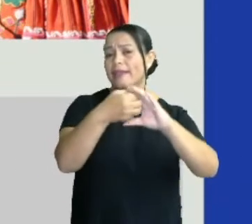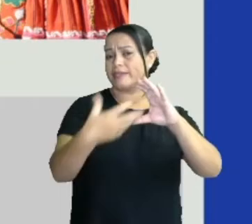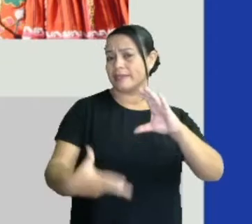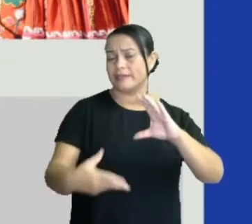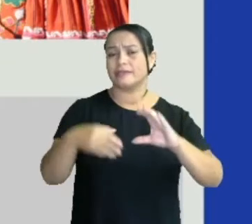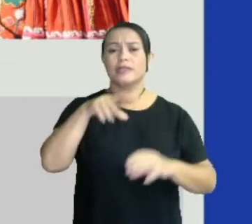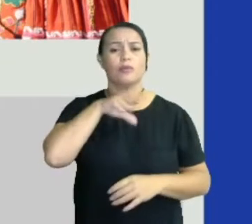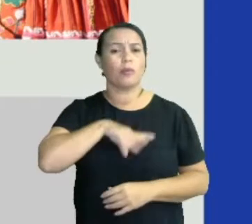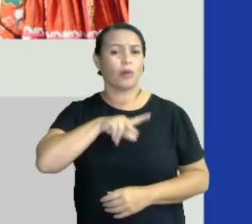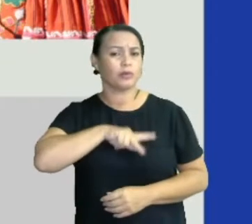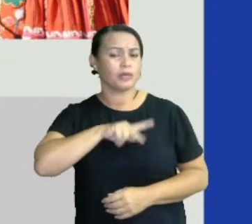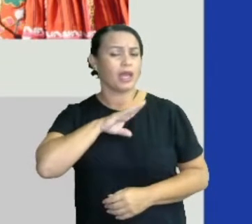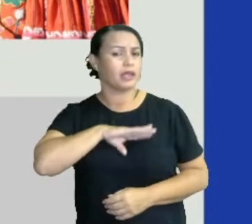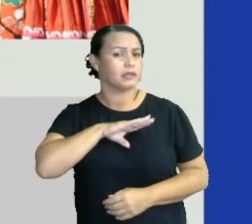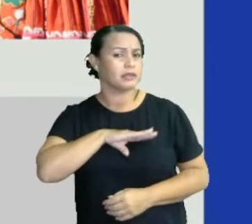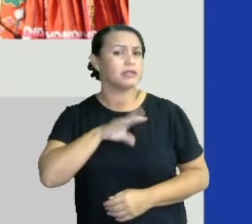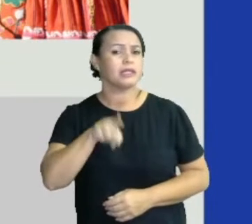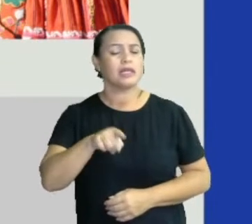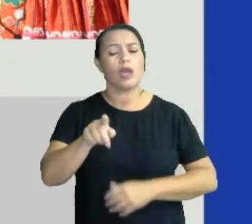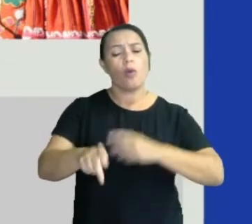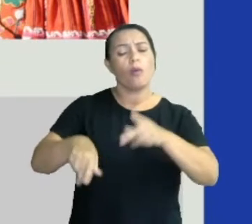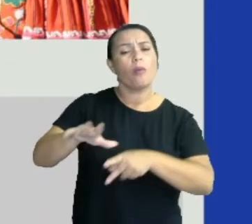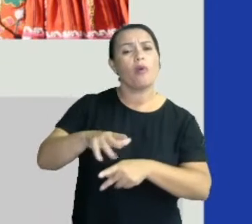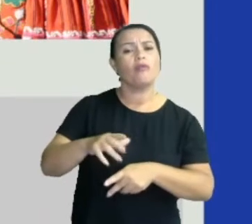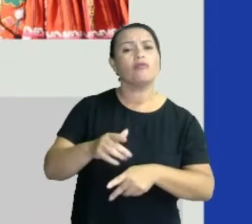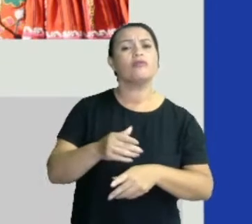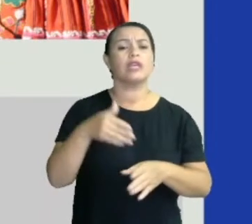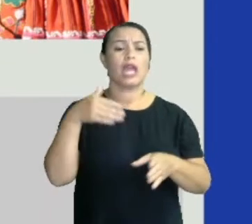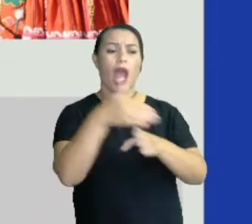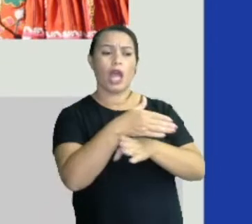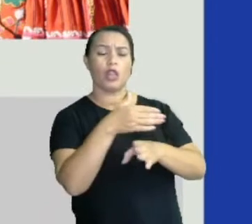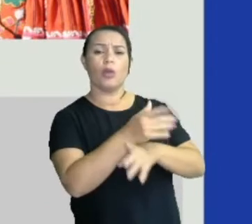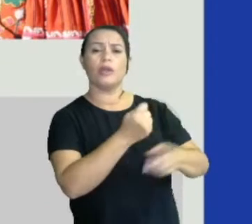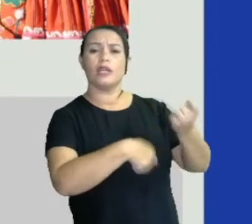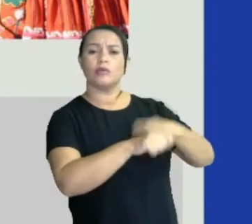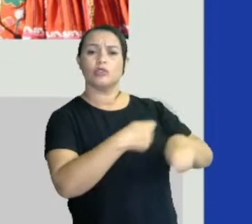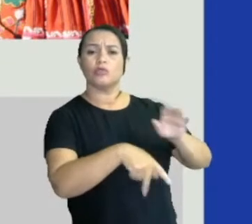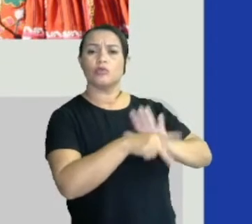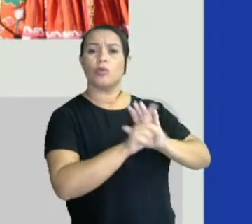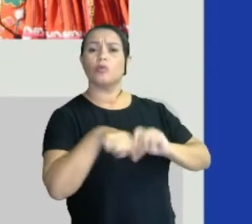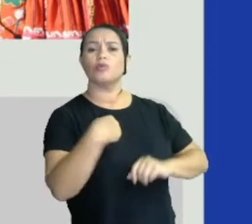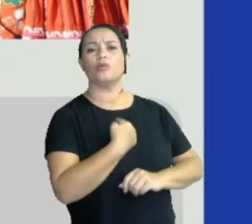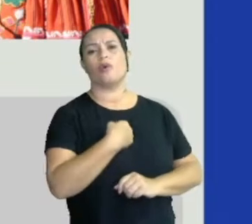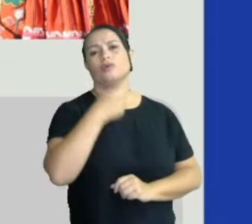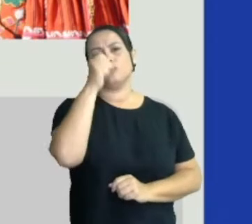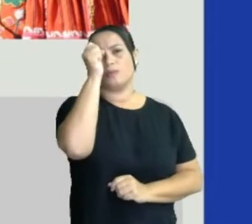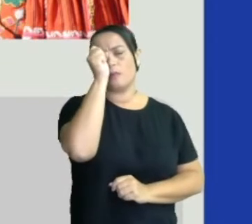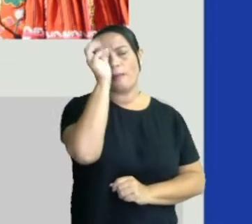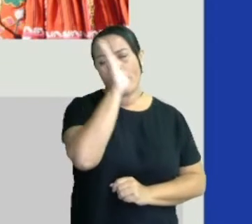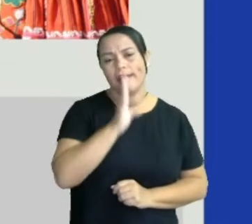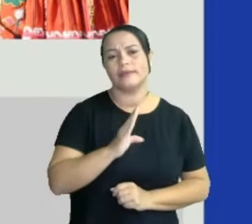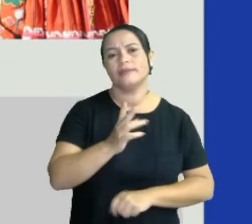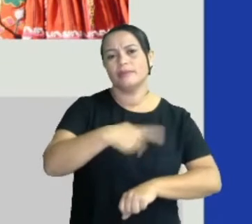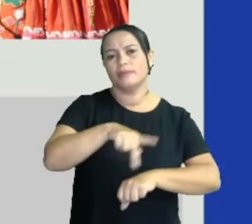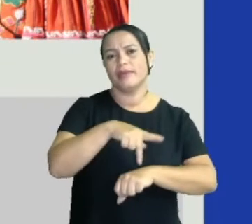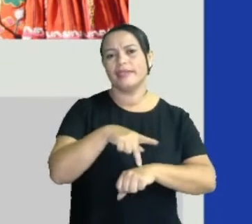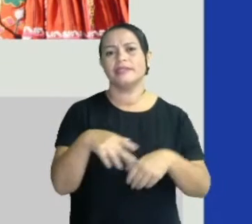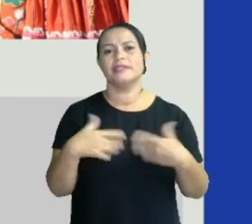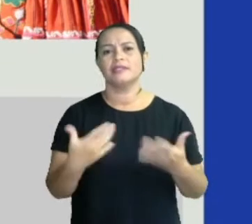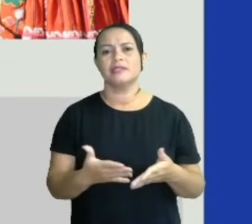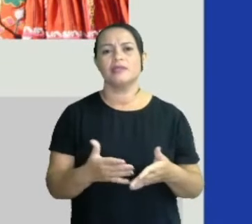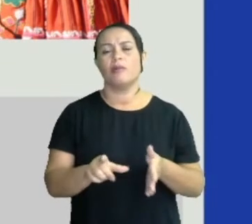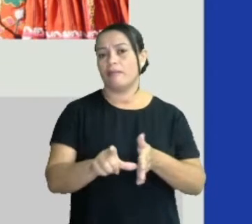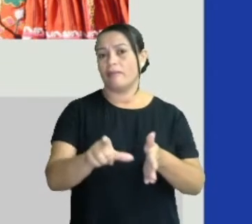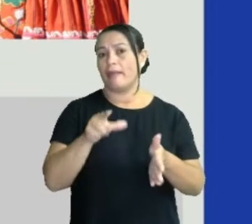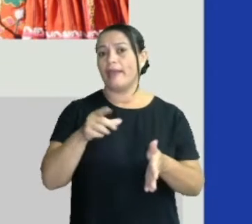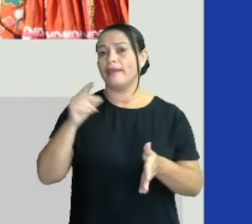característica desse povo que dominou e administrou o nosso país, antes mesmo de ser um país. Então,